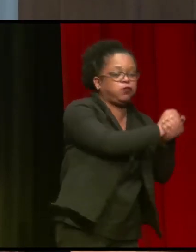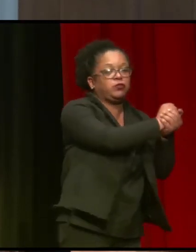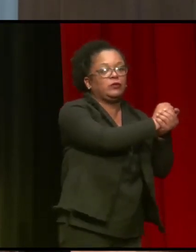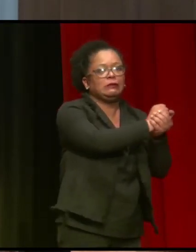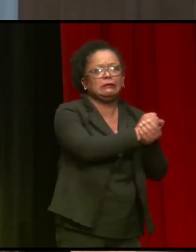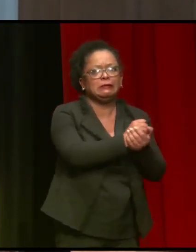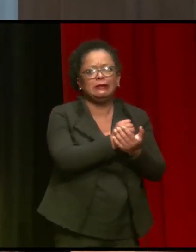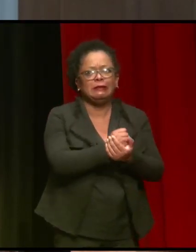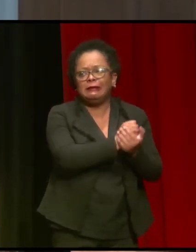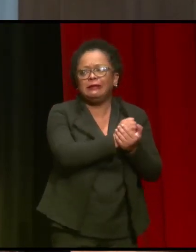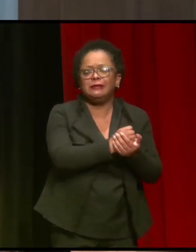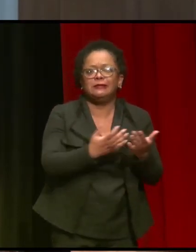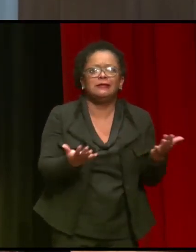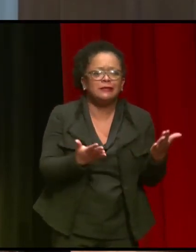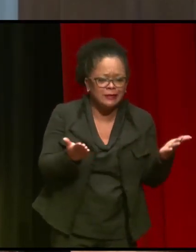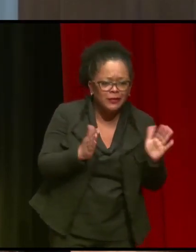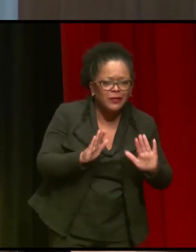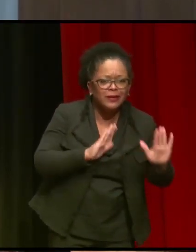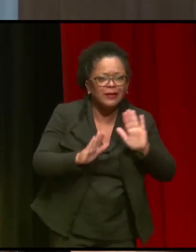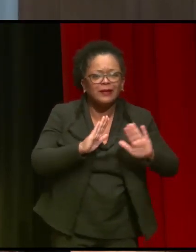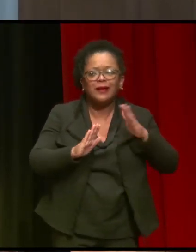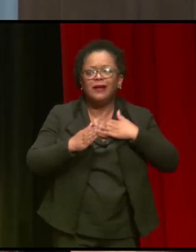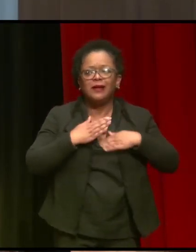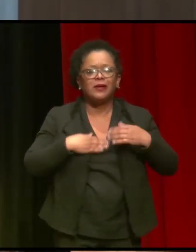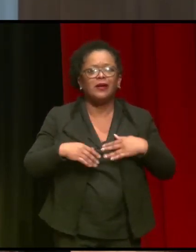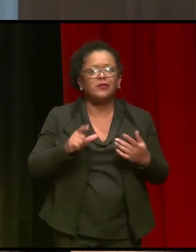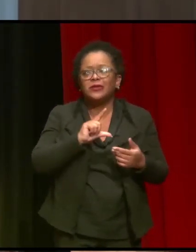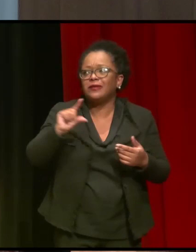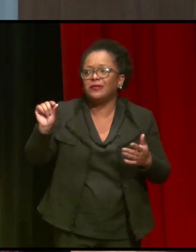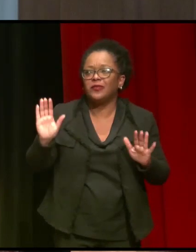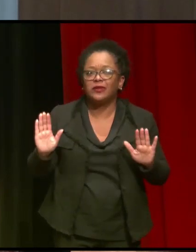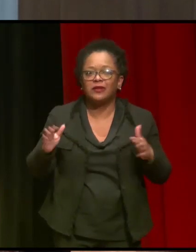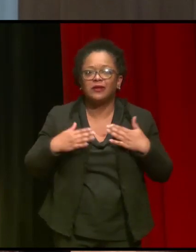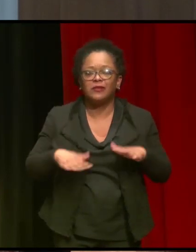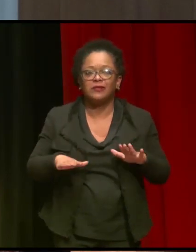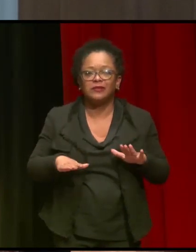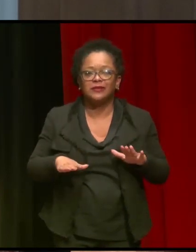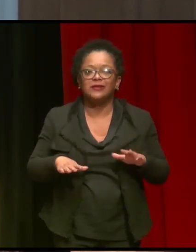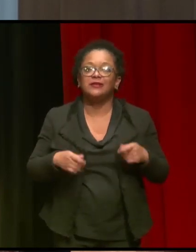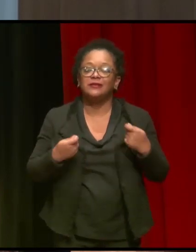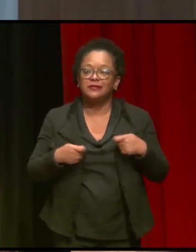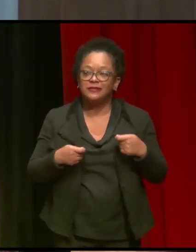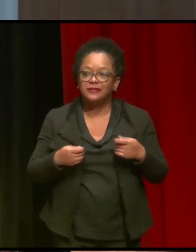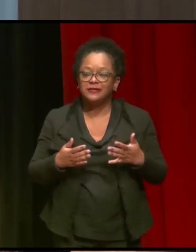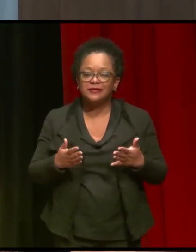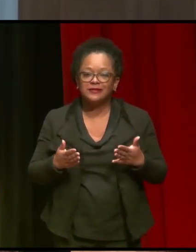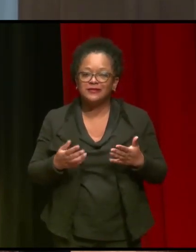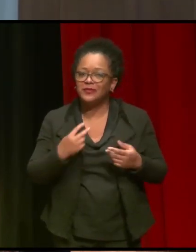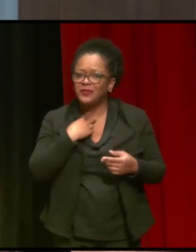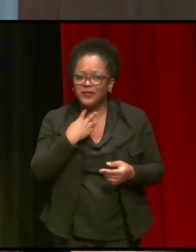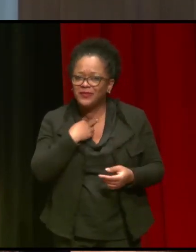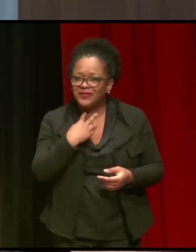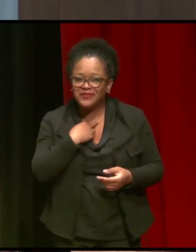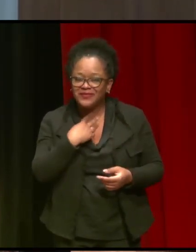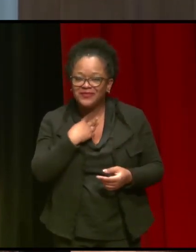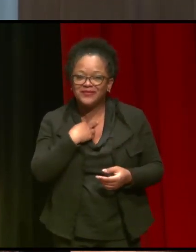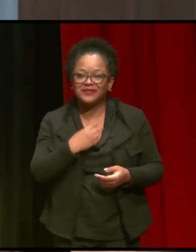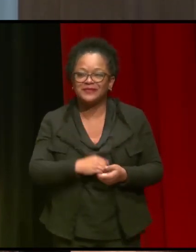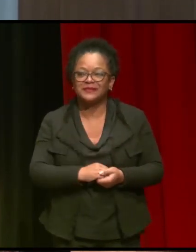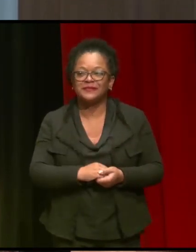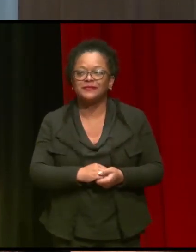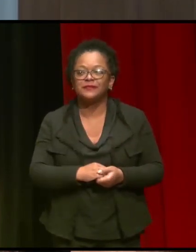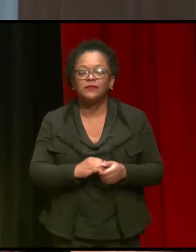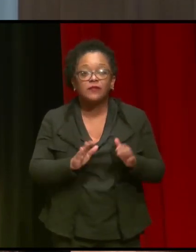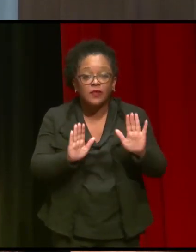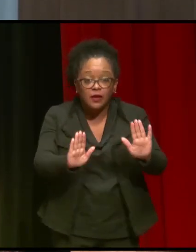sair daqui, rapaz, deixa a muleta do lado do homem, rapaz, levou as pernas do cara embora. Você está entendendo, rapaz? Não, você não, como é que vai fazer isso, rapaz? Deixa